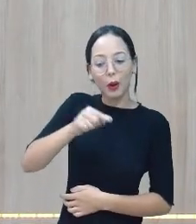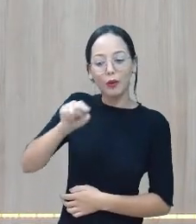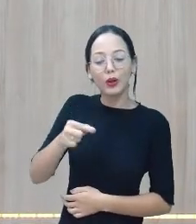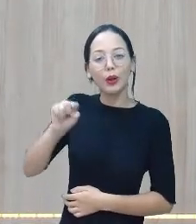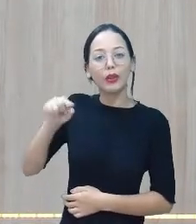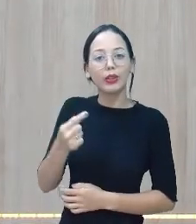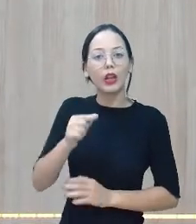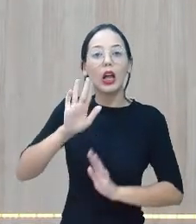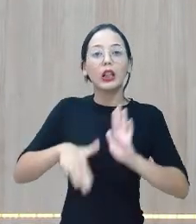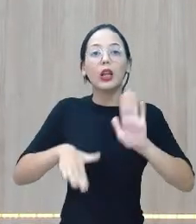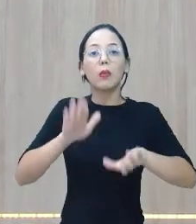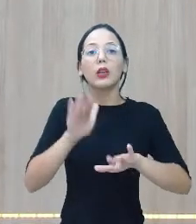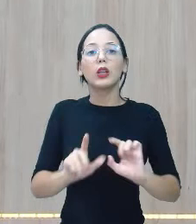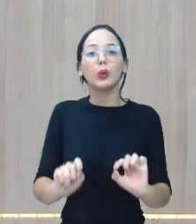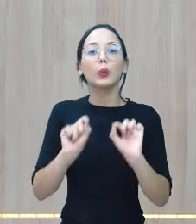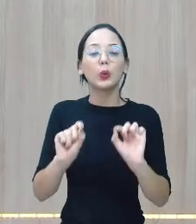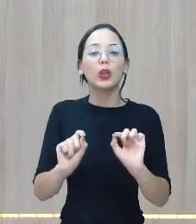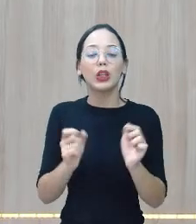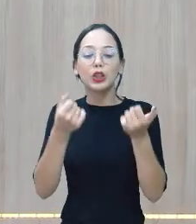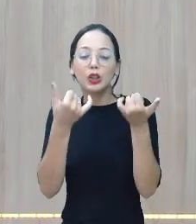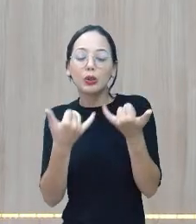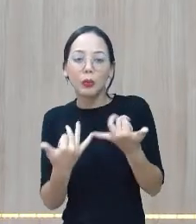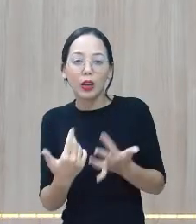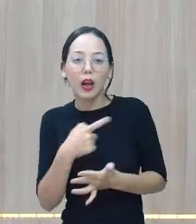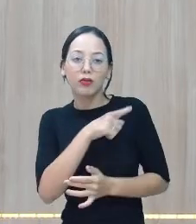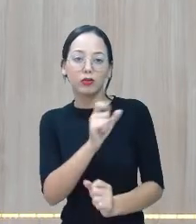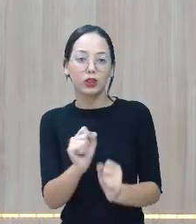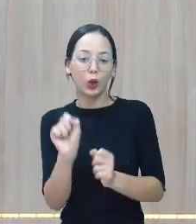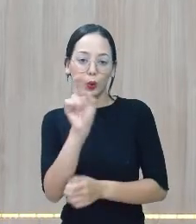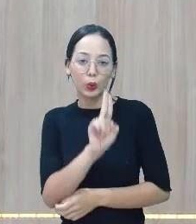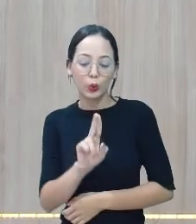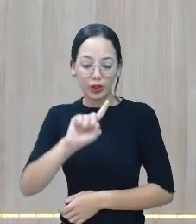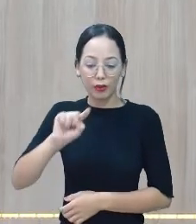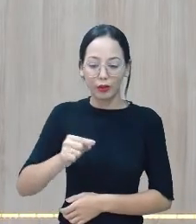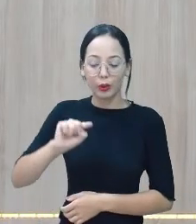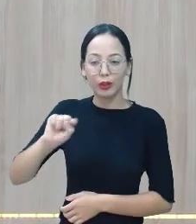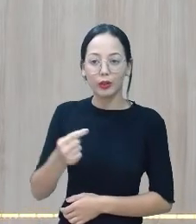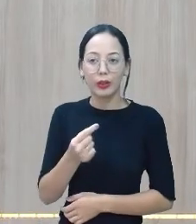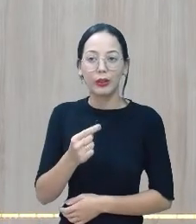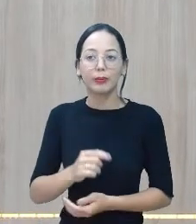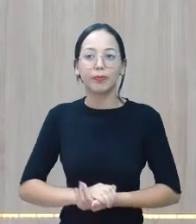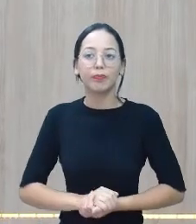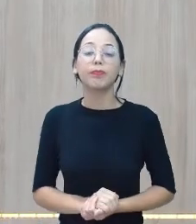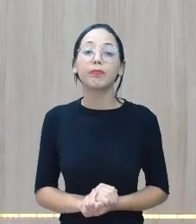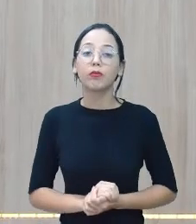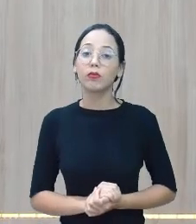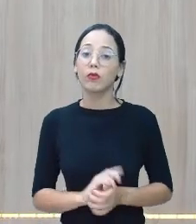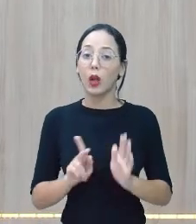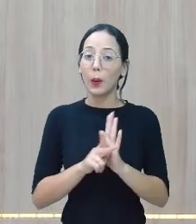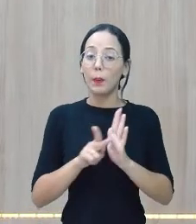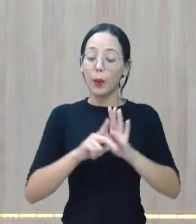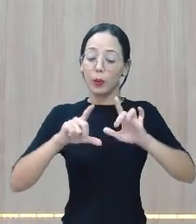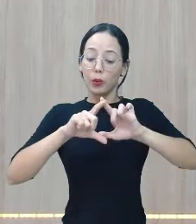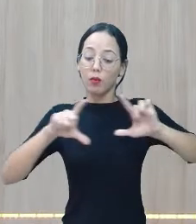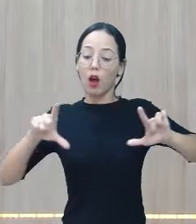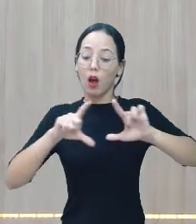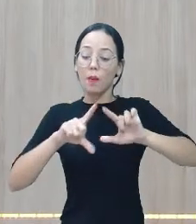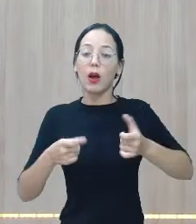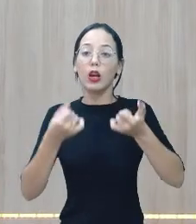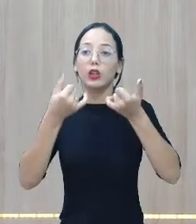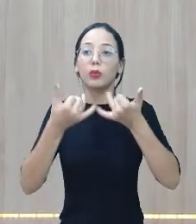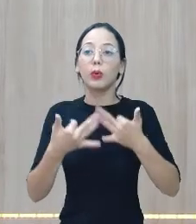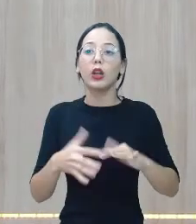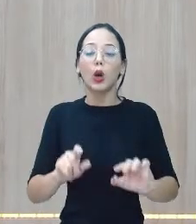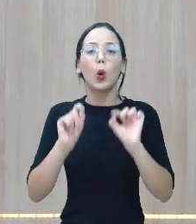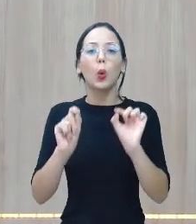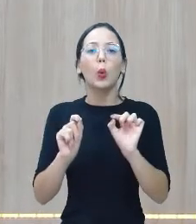Dependendo daquilo que você vai dizer, você vai usar a vírgula. Não, uma oração explicativa gera uma